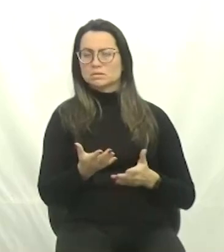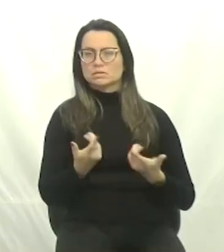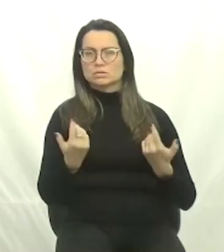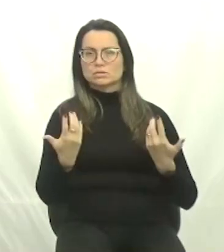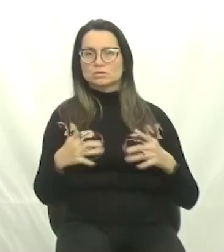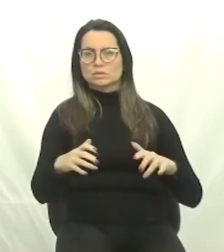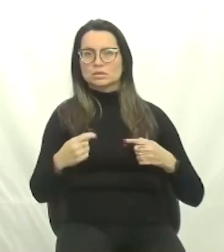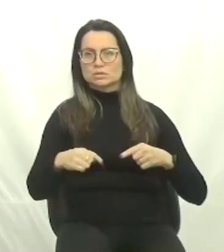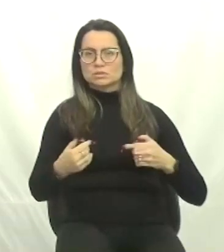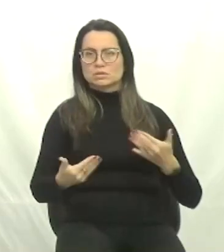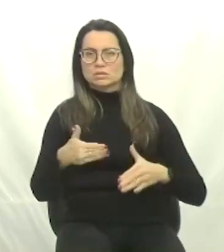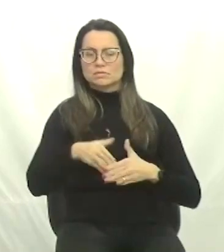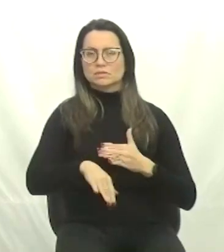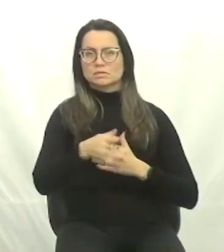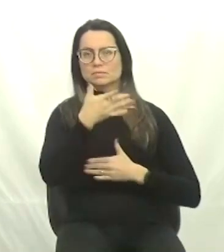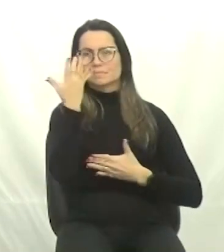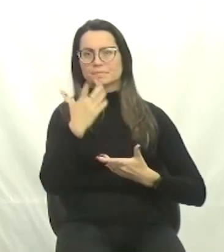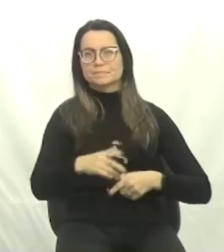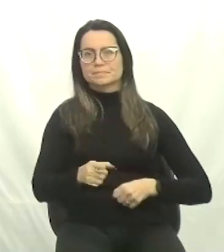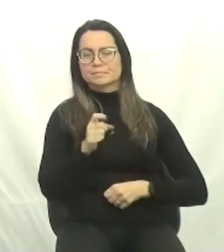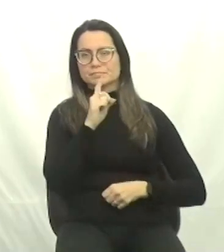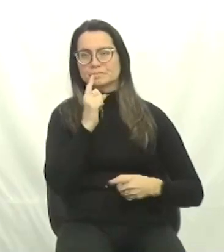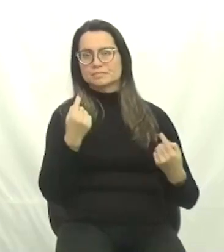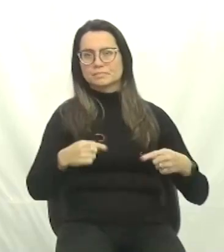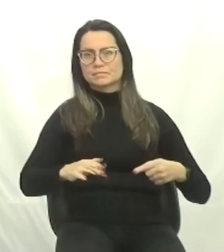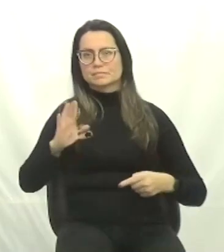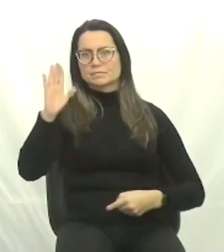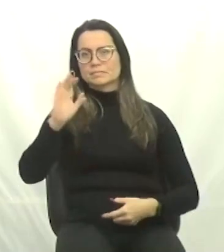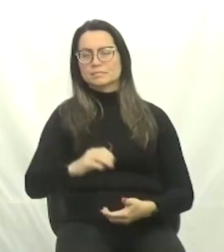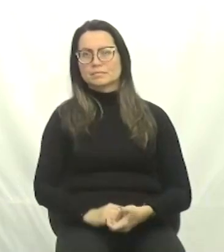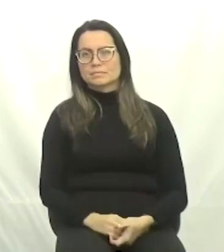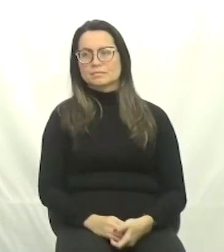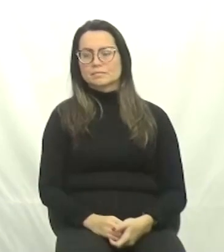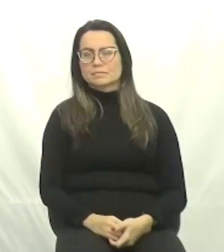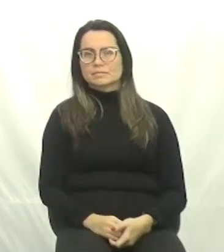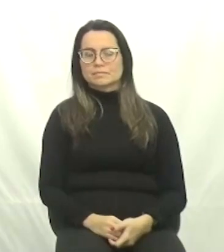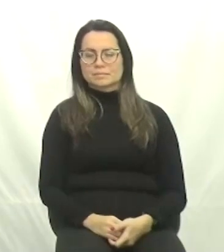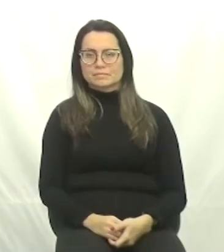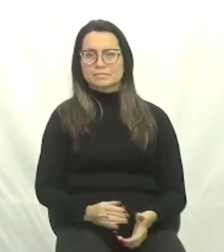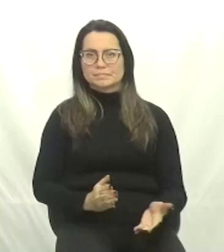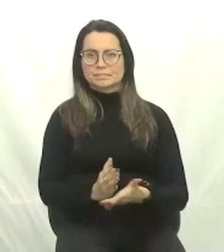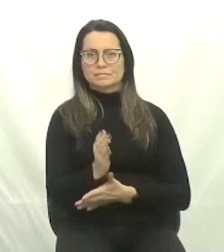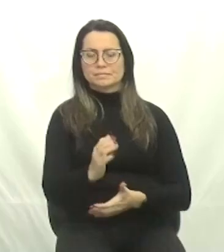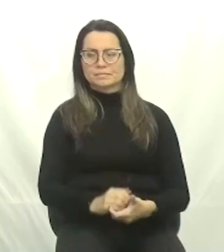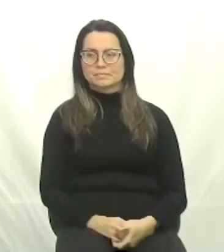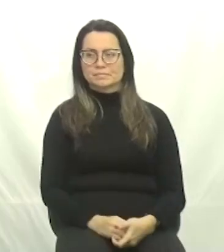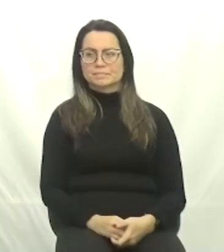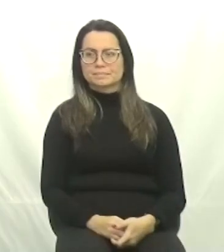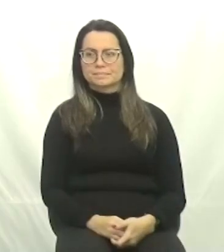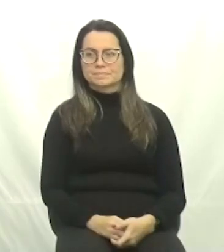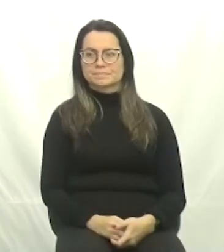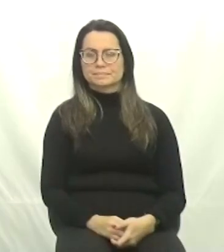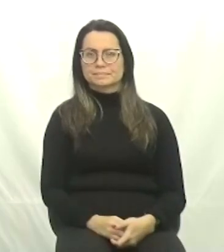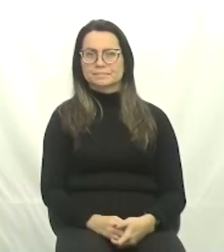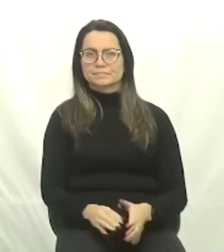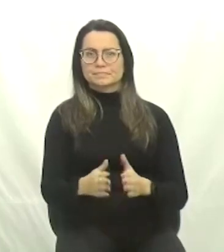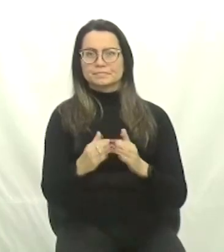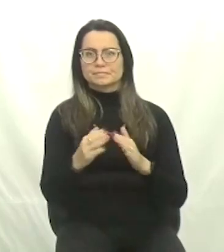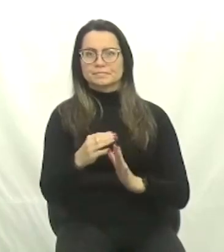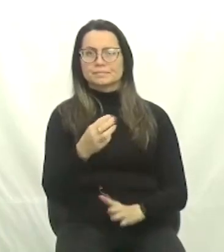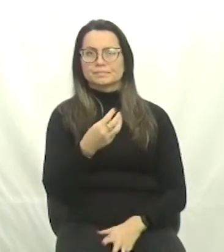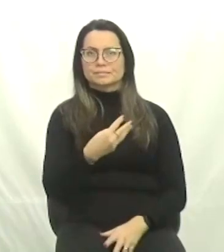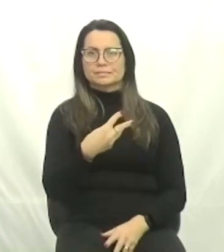discutir, está em votação. Os favoráveis permaneçam como estão, os contrários se manifestem. Aprovado por unanimidade. Requerimento